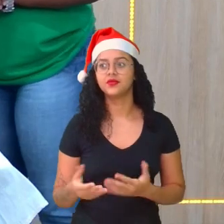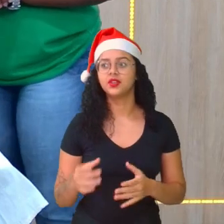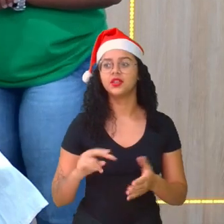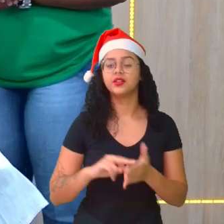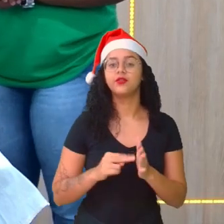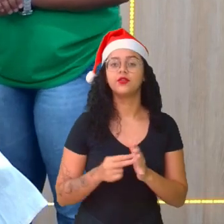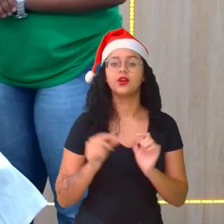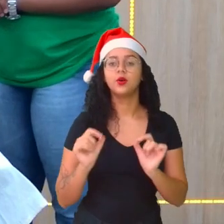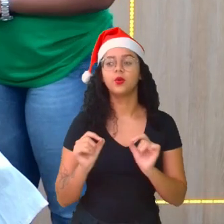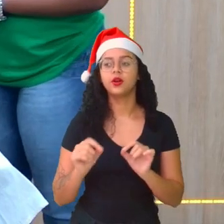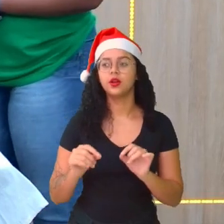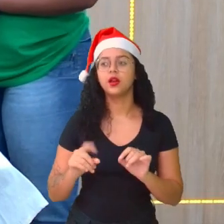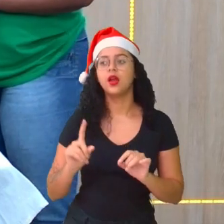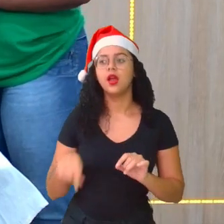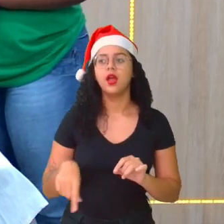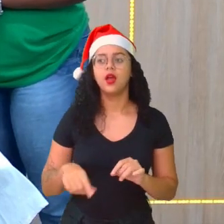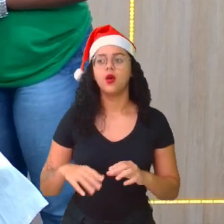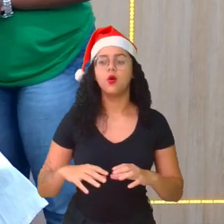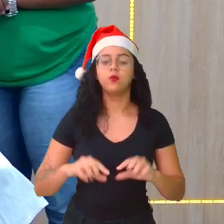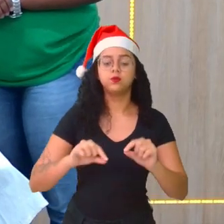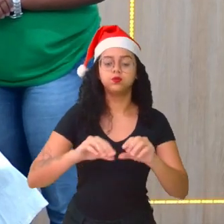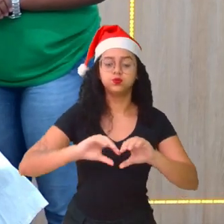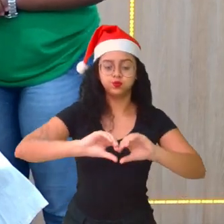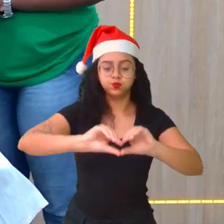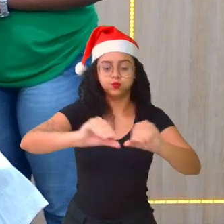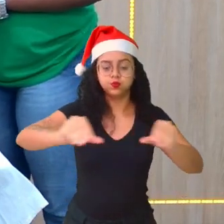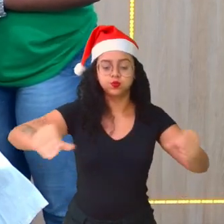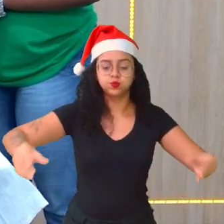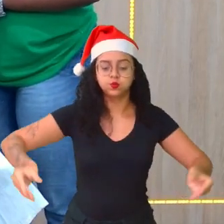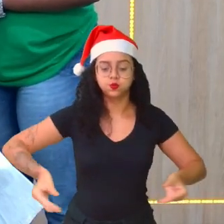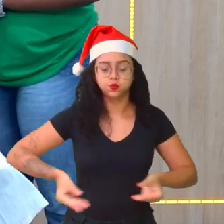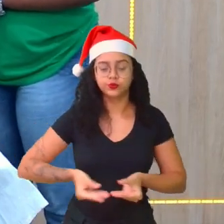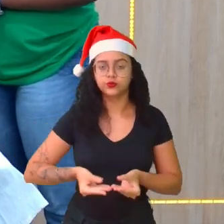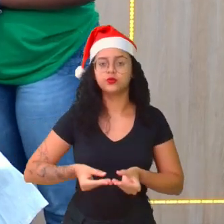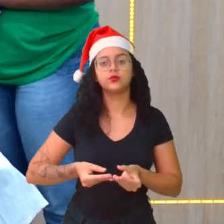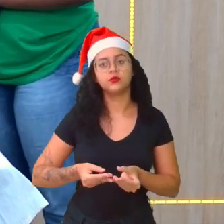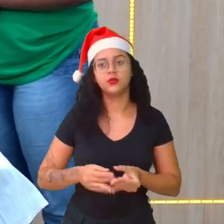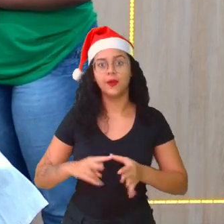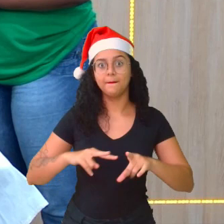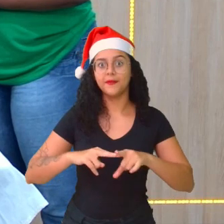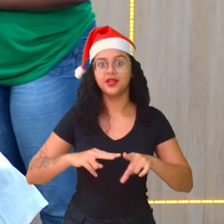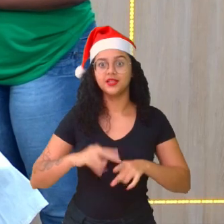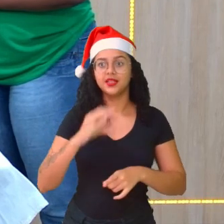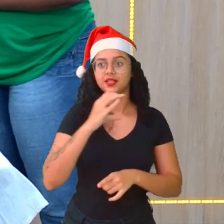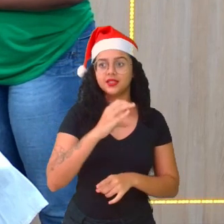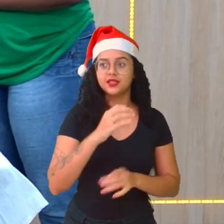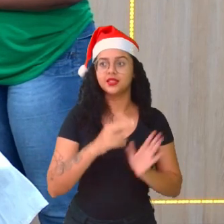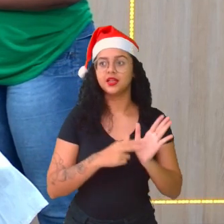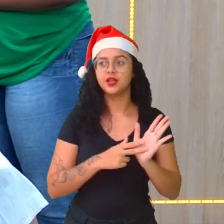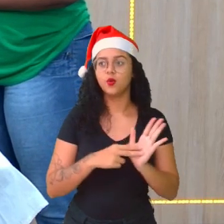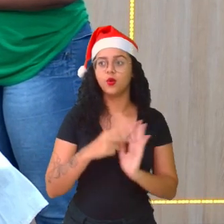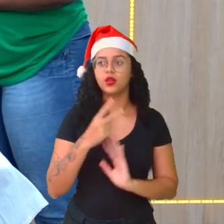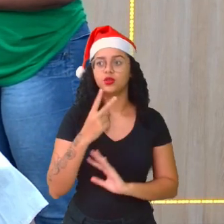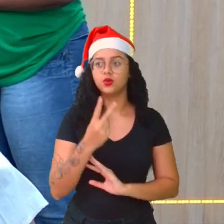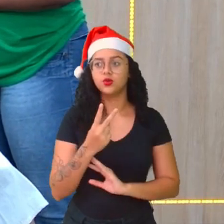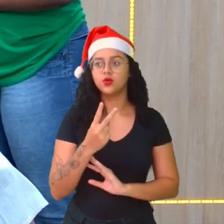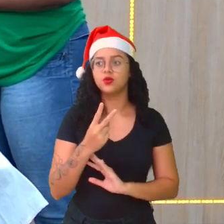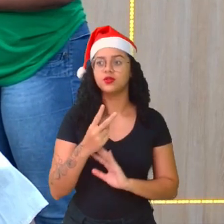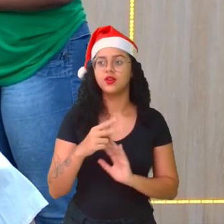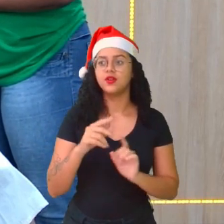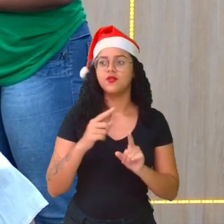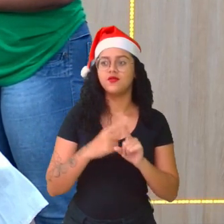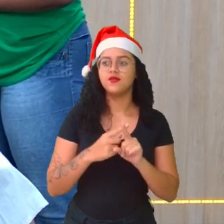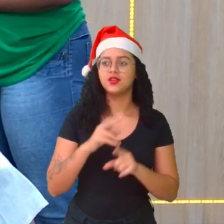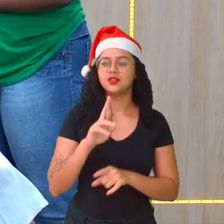que é o comprimento da borda, professora. A borda de uma pizza é C igual a 2 vezes pi vezes R, né? Assim, né?